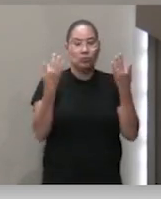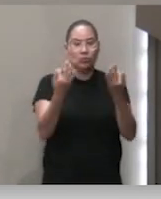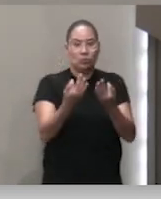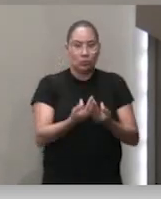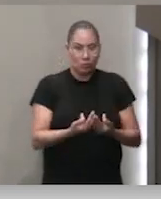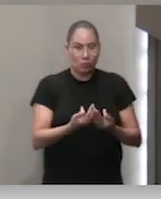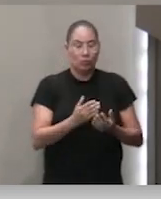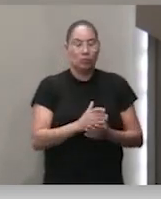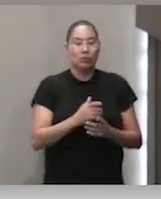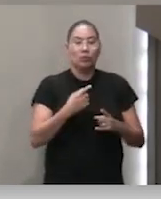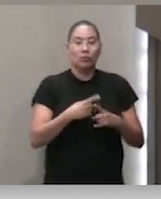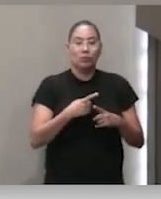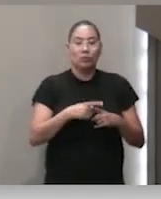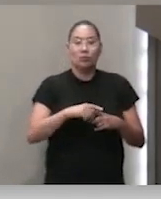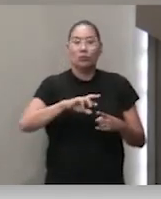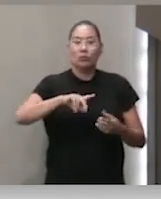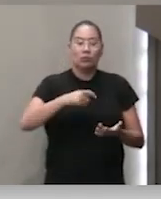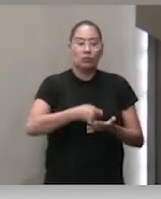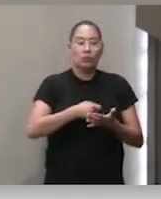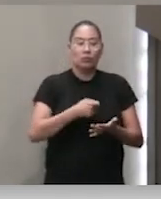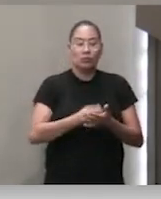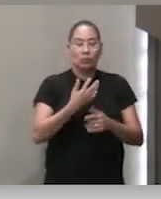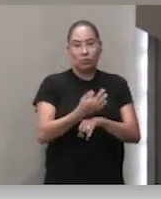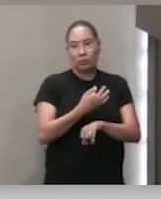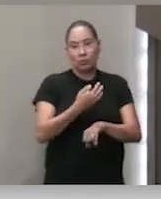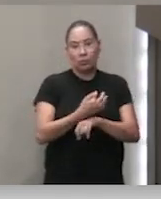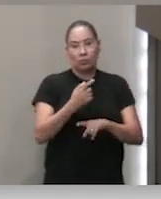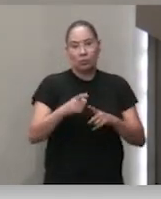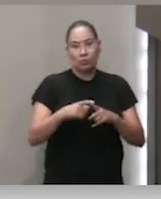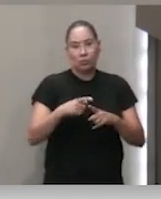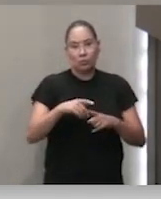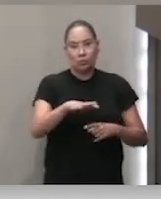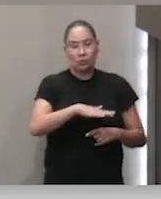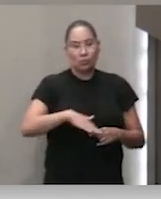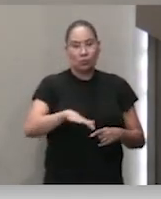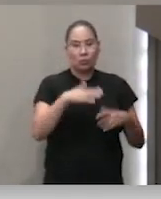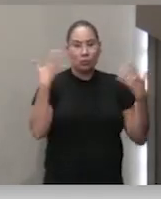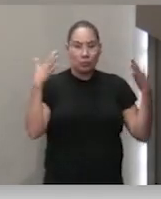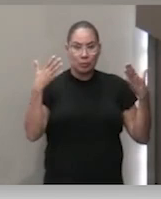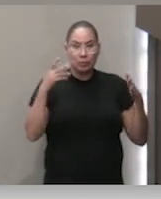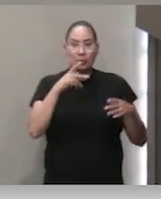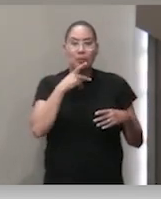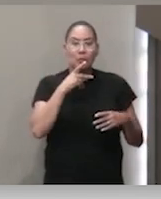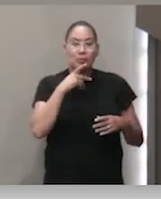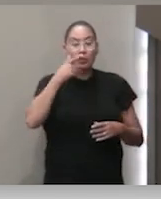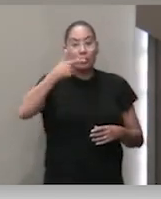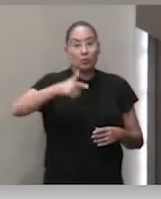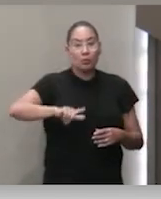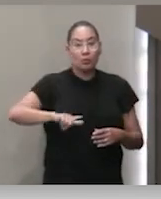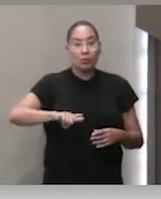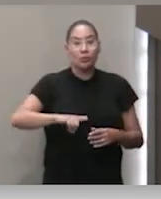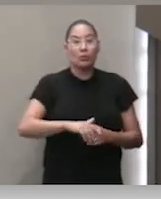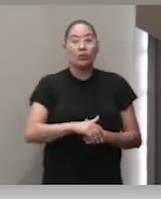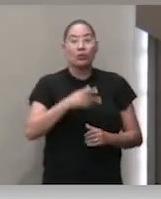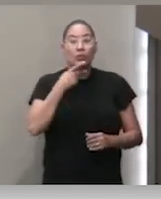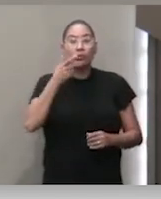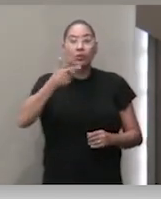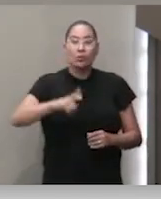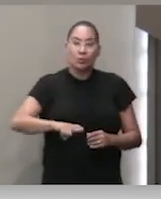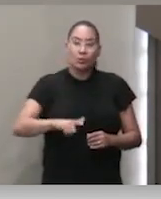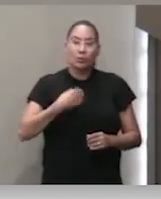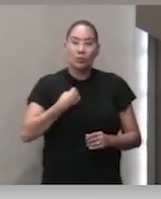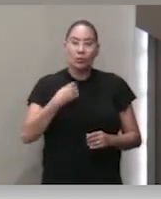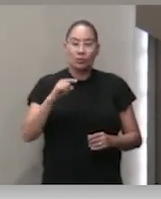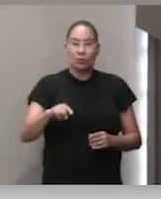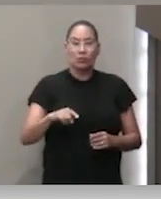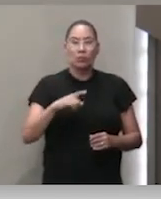ninguém é obrigado a suportar esse tipo de situação. Parabéns ao nosso prefeito, novamente, reitero aqui, está ali, eu tenho